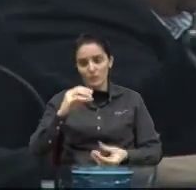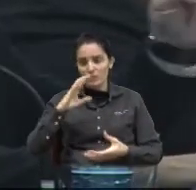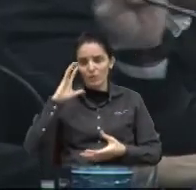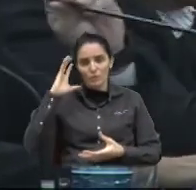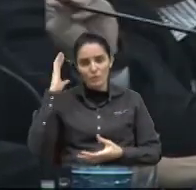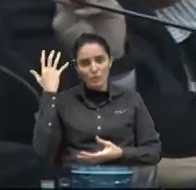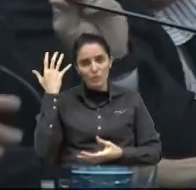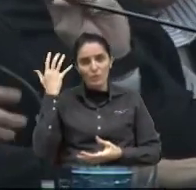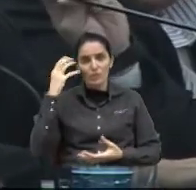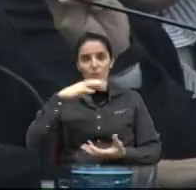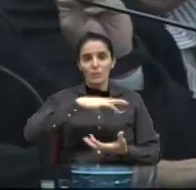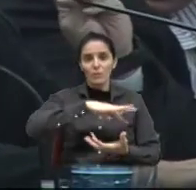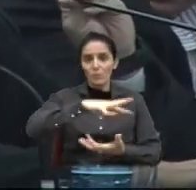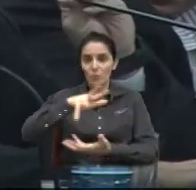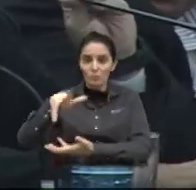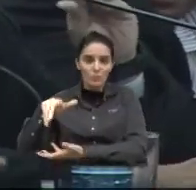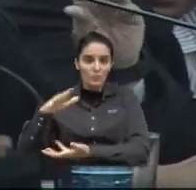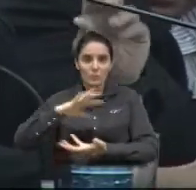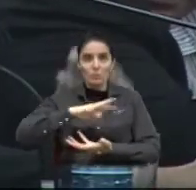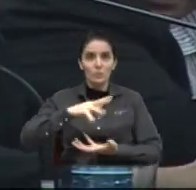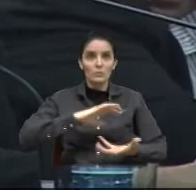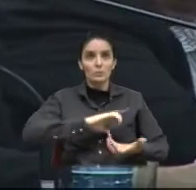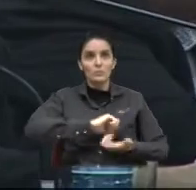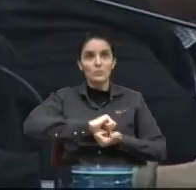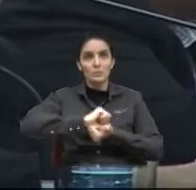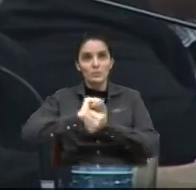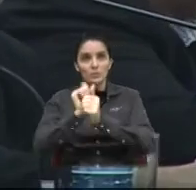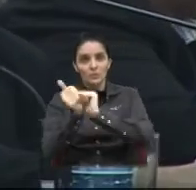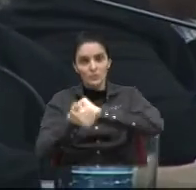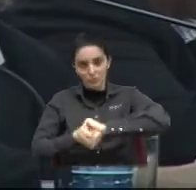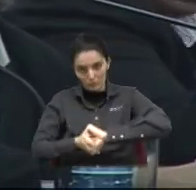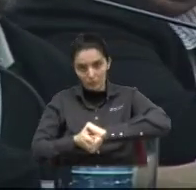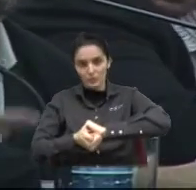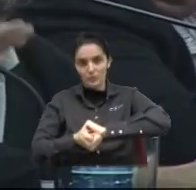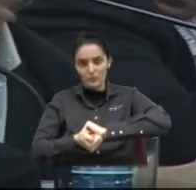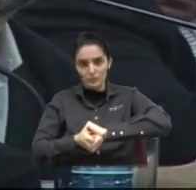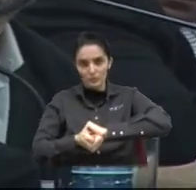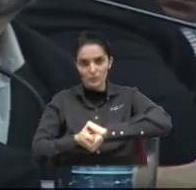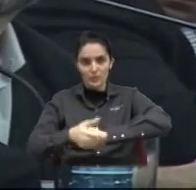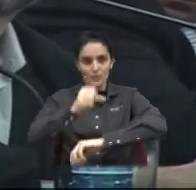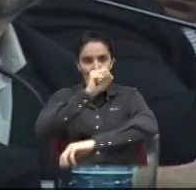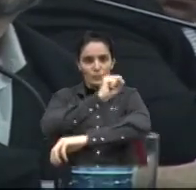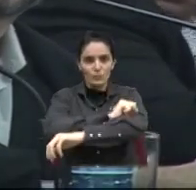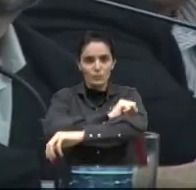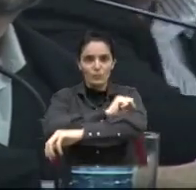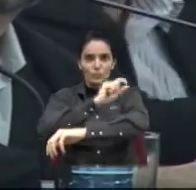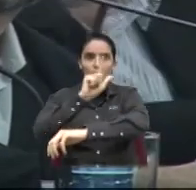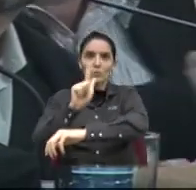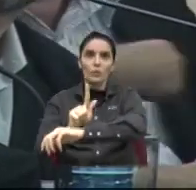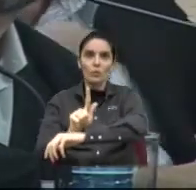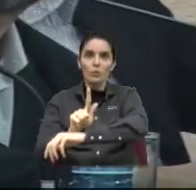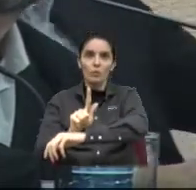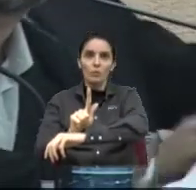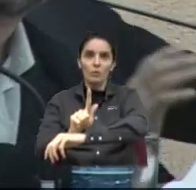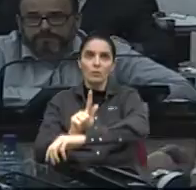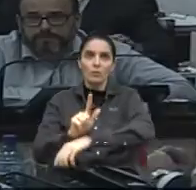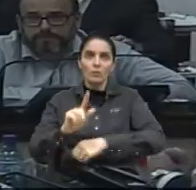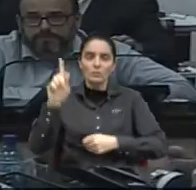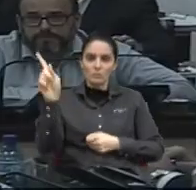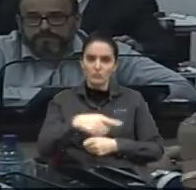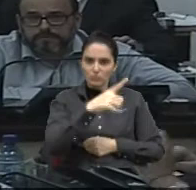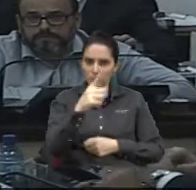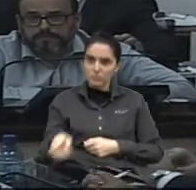vendo o mundo se transformando uma sodoma e gomorra amarrados da ihm alvará a favor da